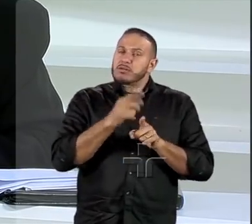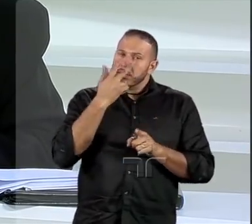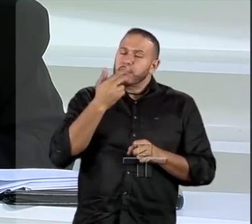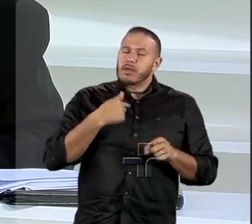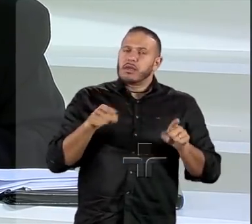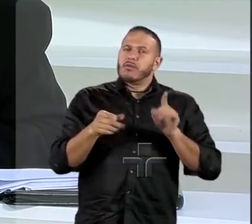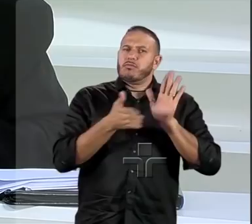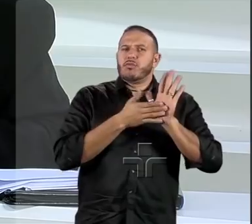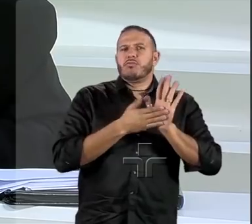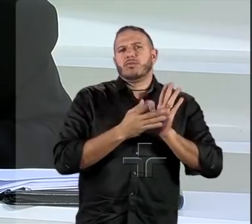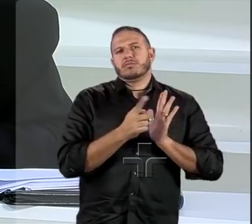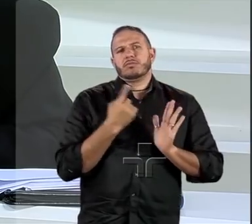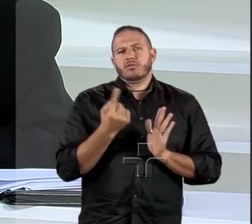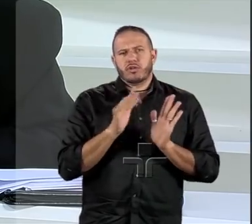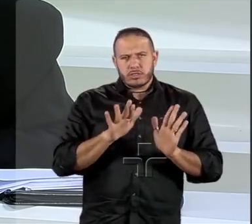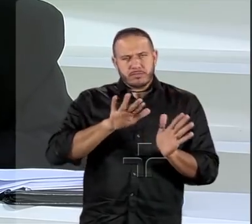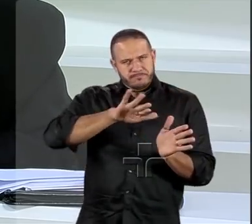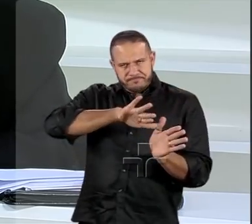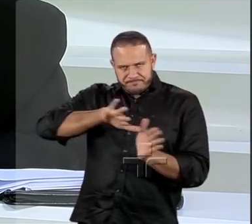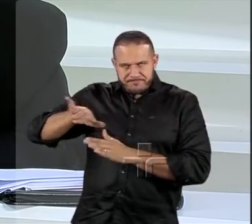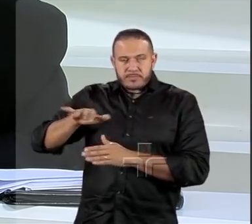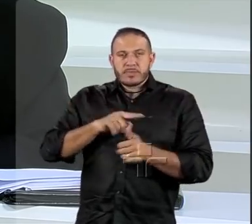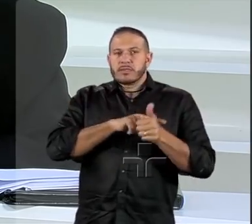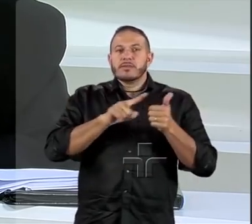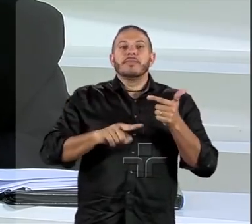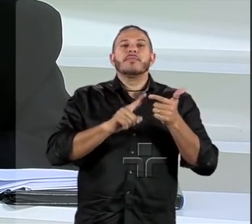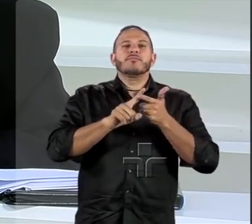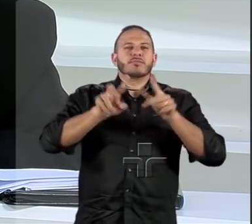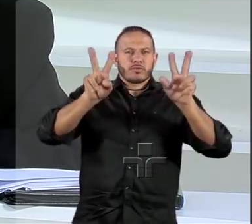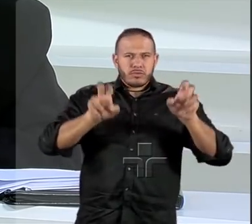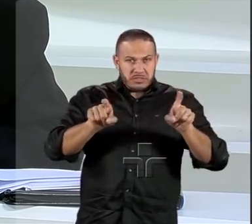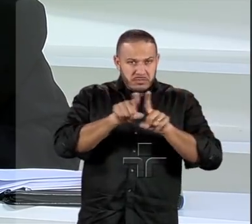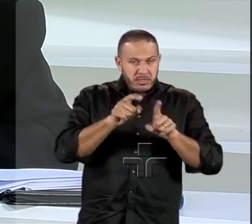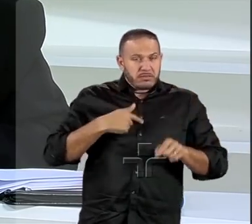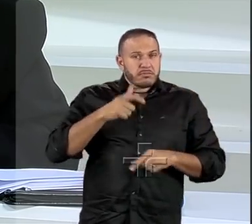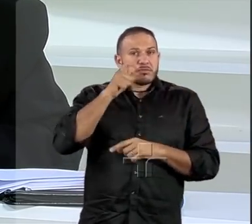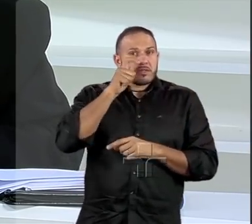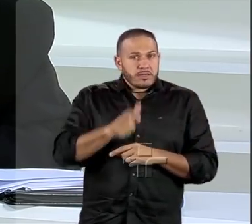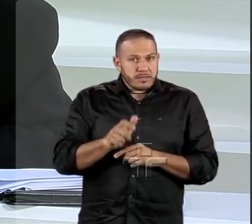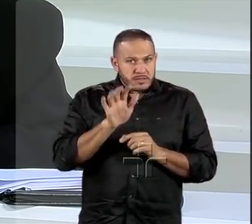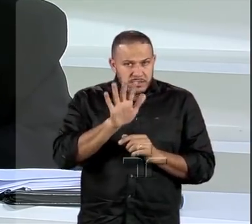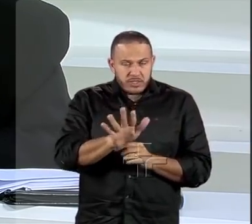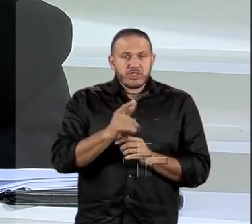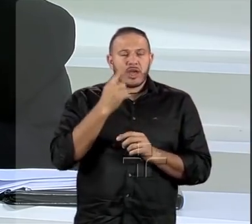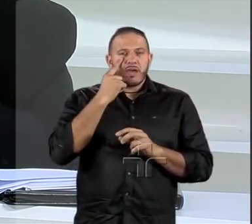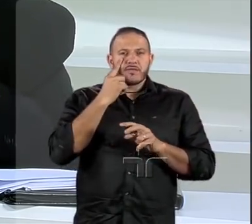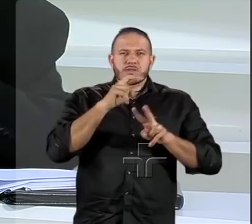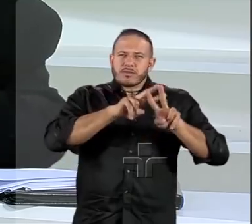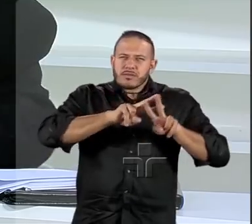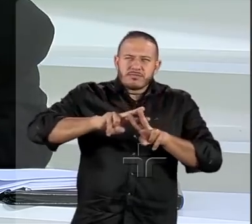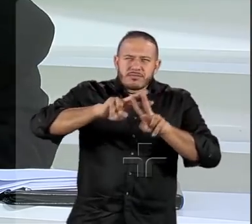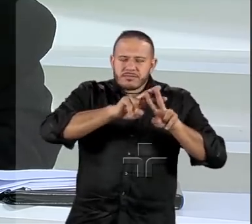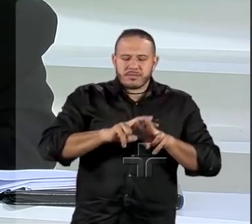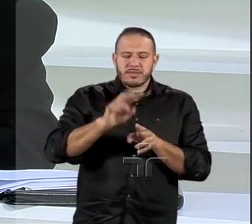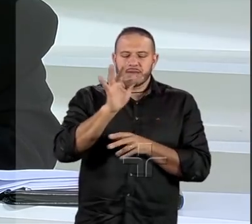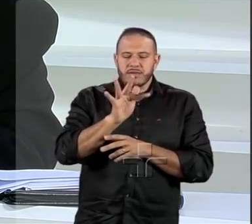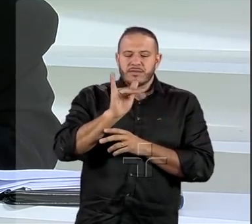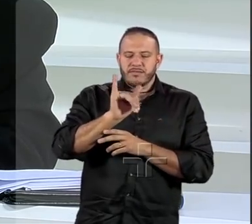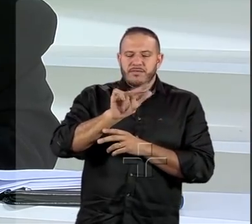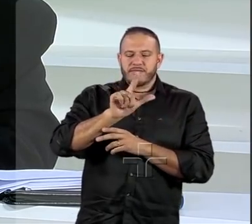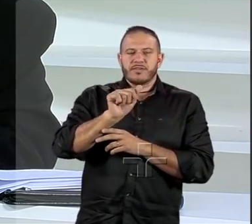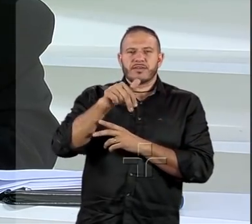proposta nossa. Outra coisa que é muito interessante é a revisão da filantropia de hospitais